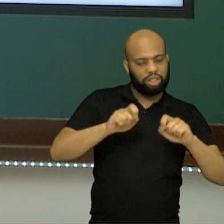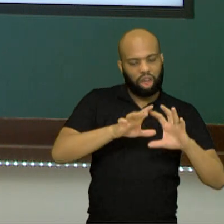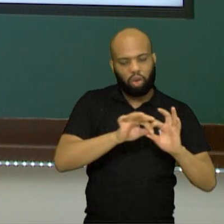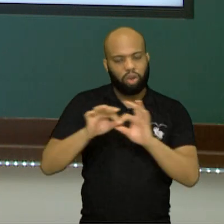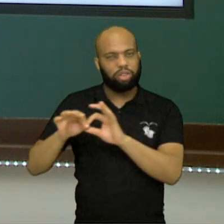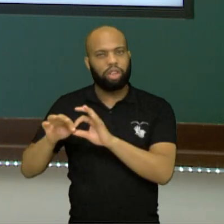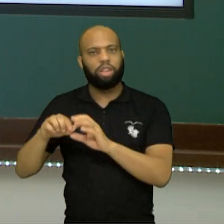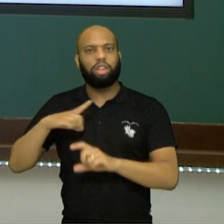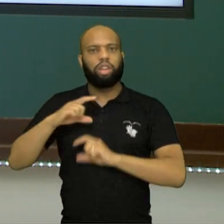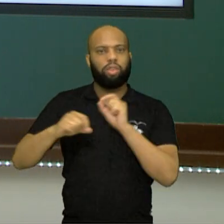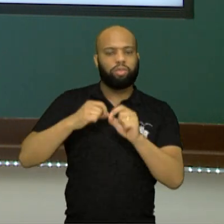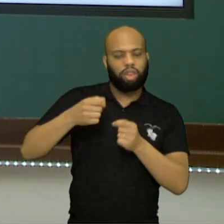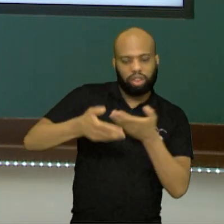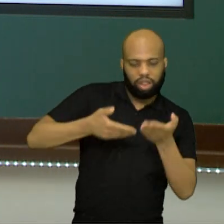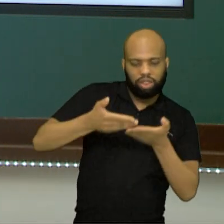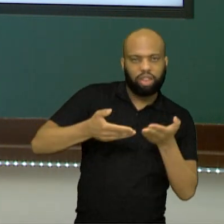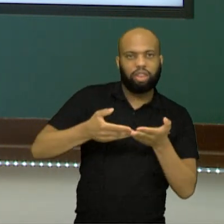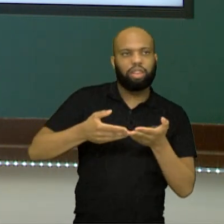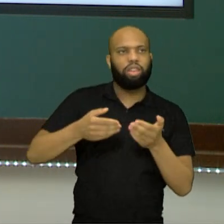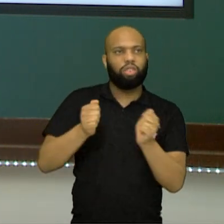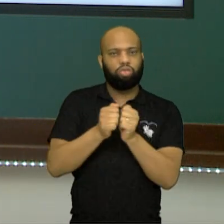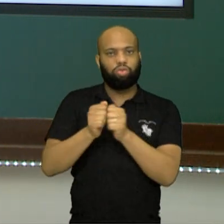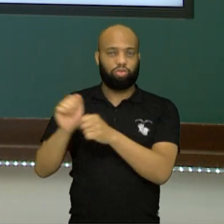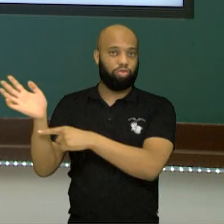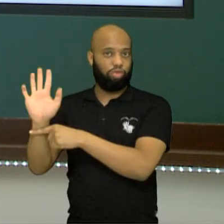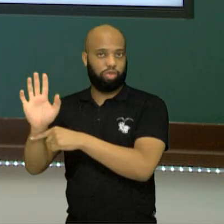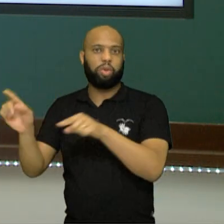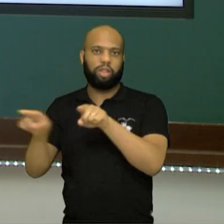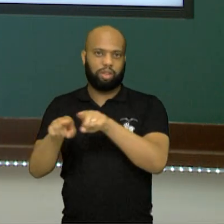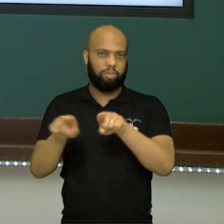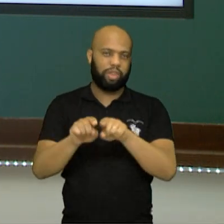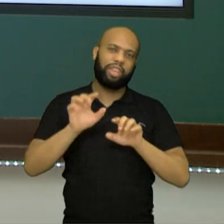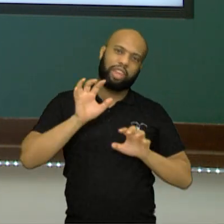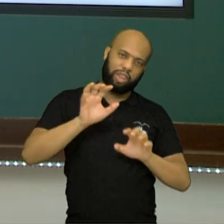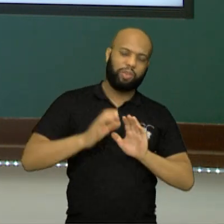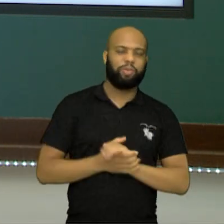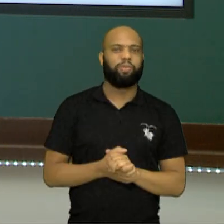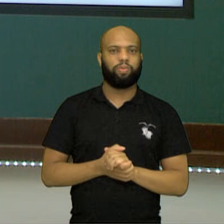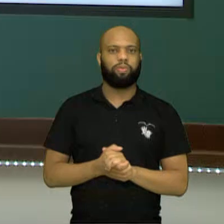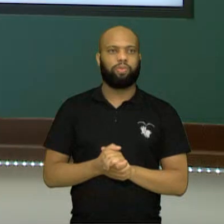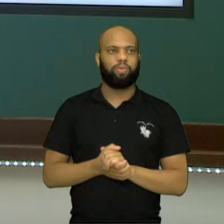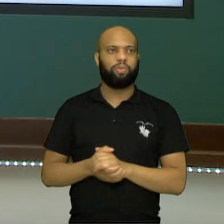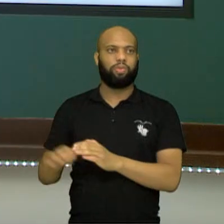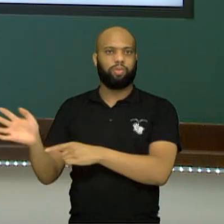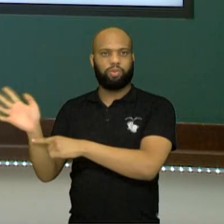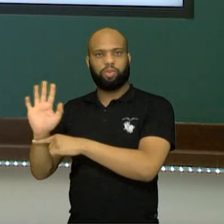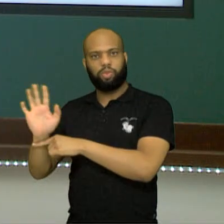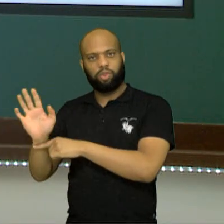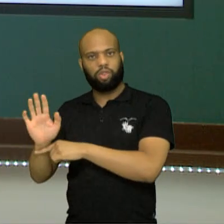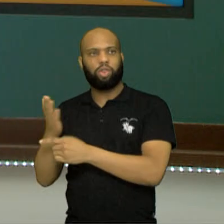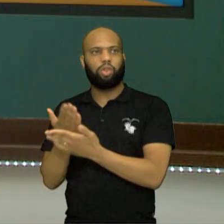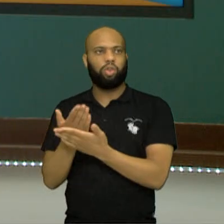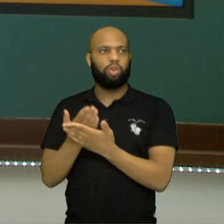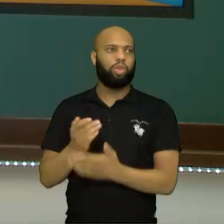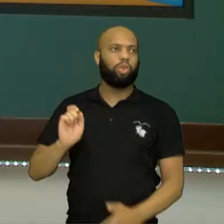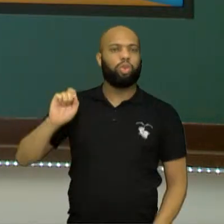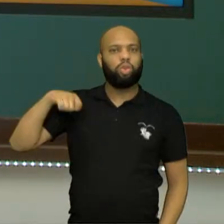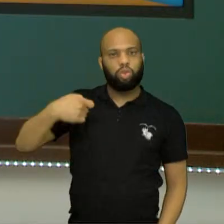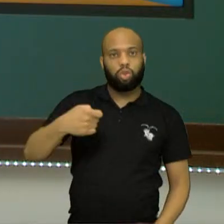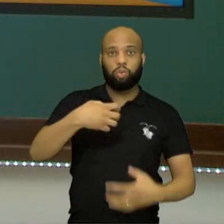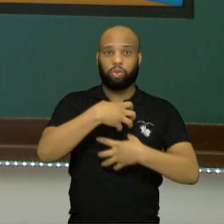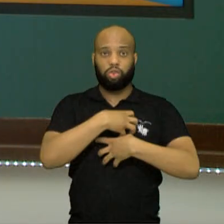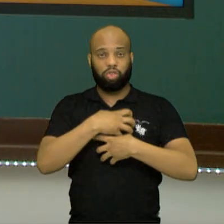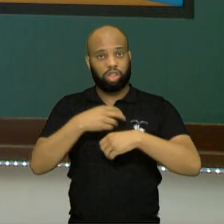forma de entretenimento como movies, como os filmes? É isso. Nesse vídeo, nós falamos sobre